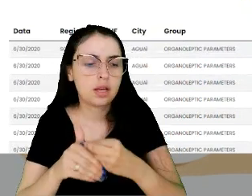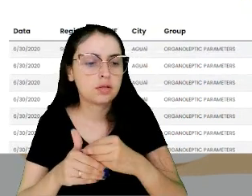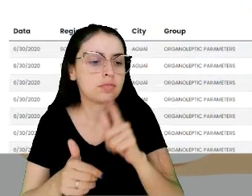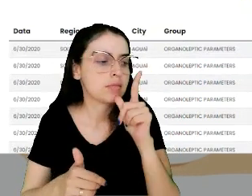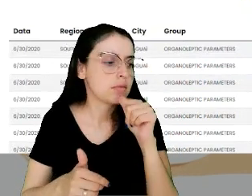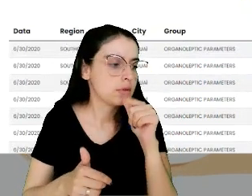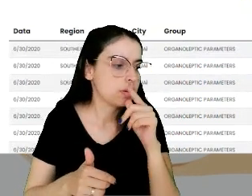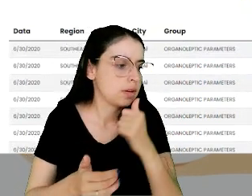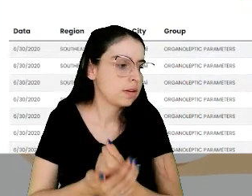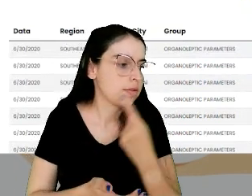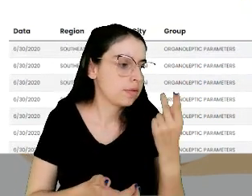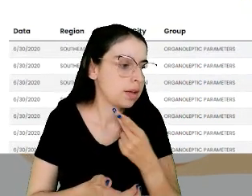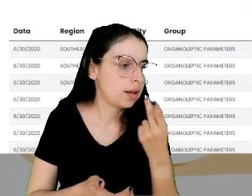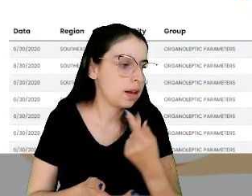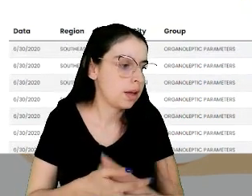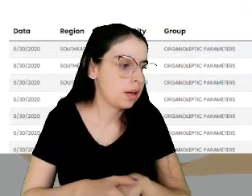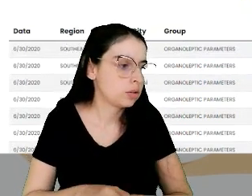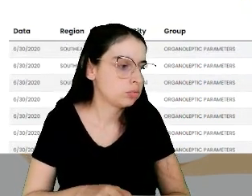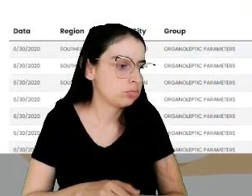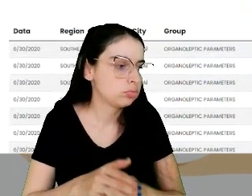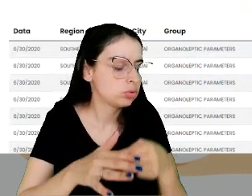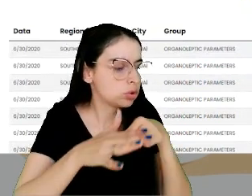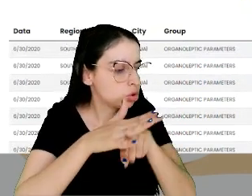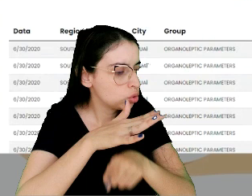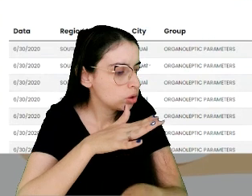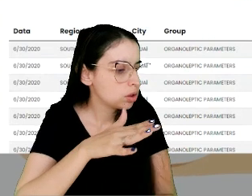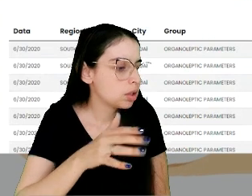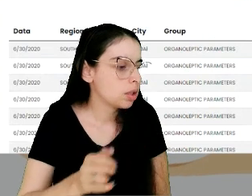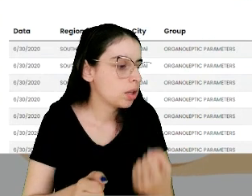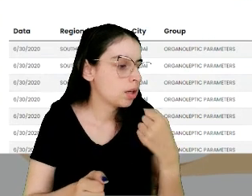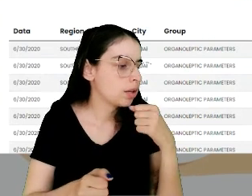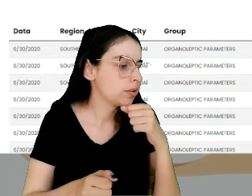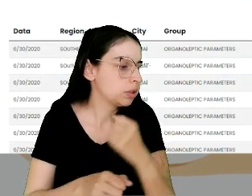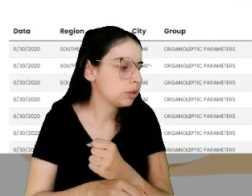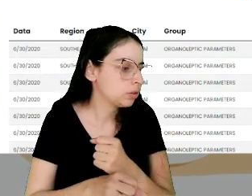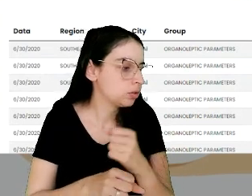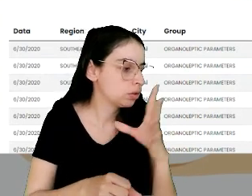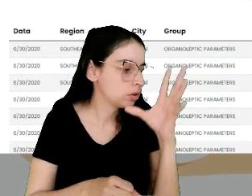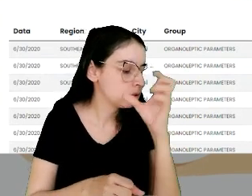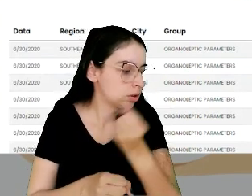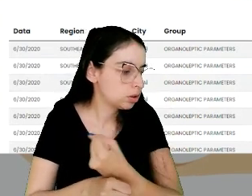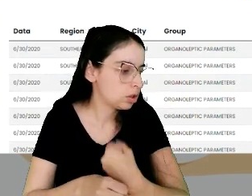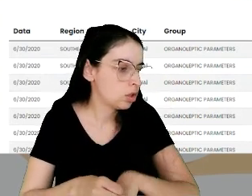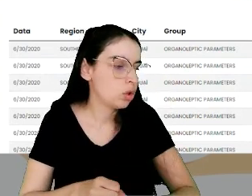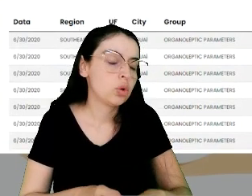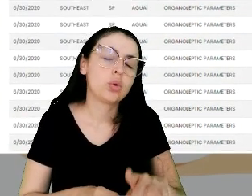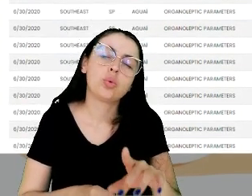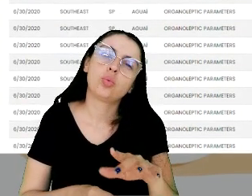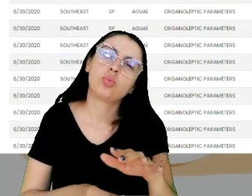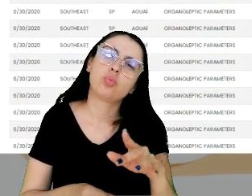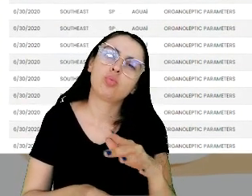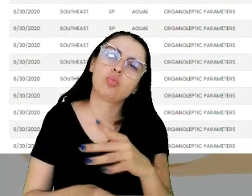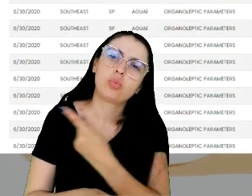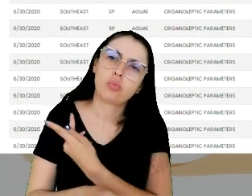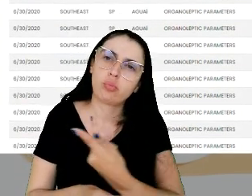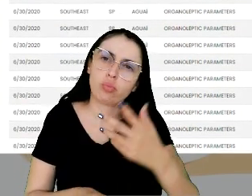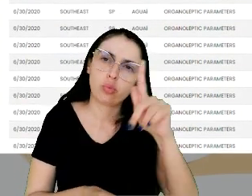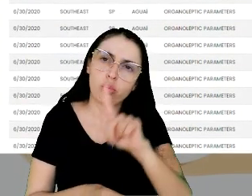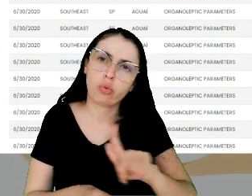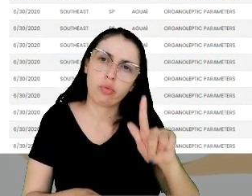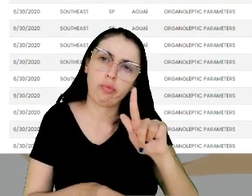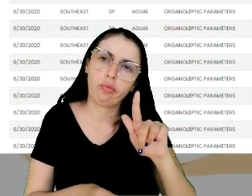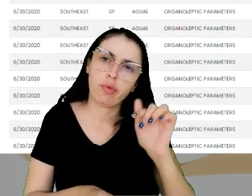havia dito, né? E a origem desses dados é o portal de dados abertos do governo federal. Okay? Esses dados aqui não são dados